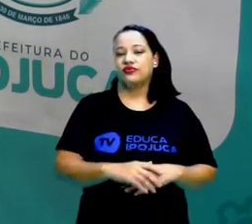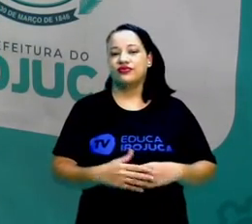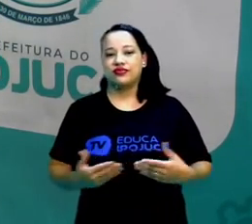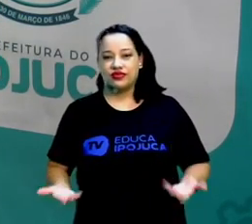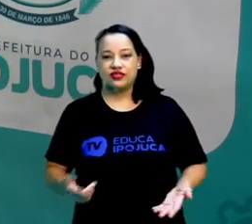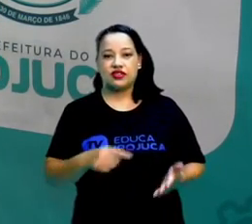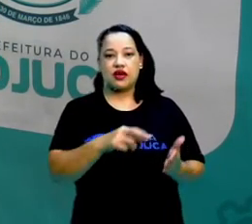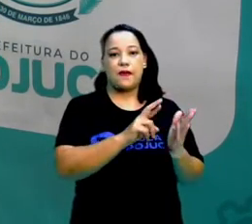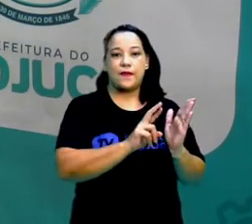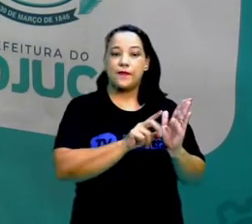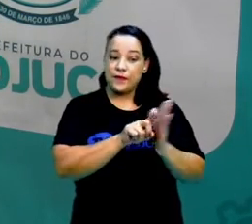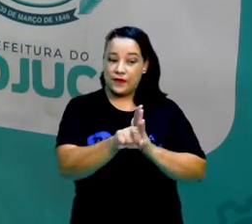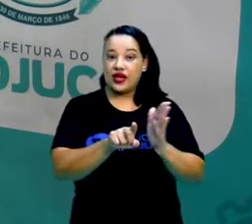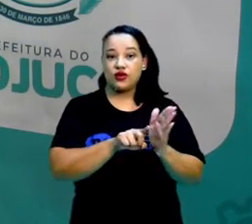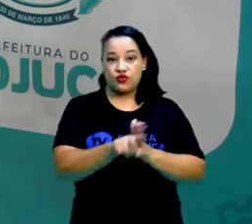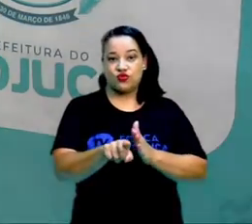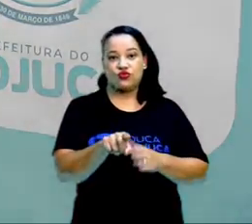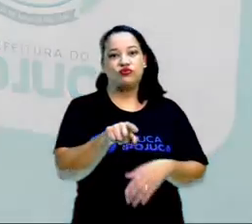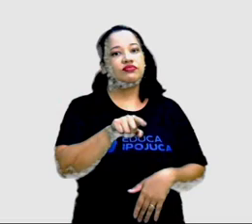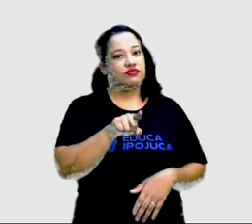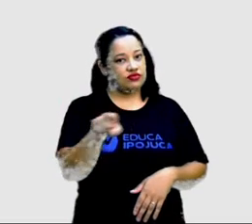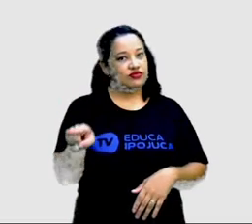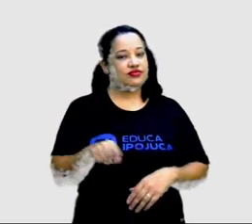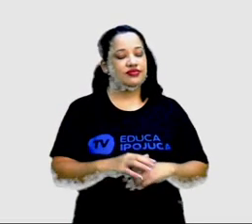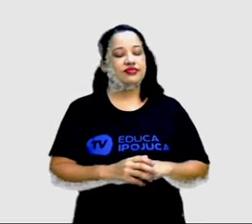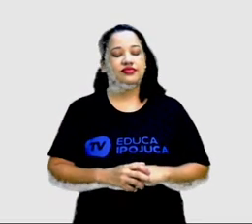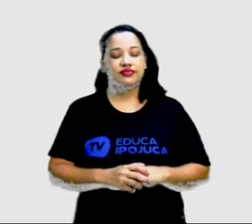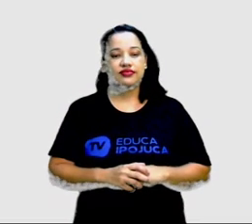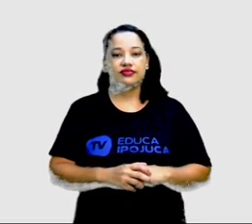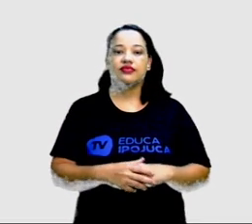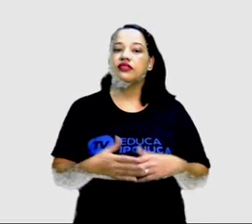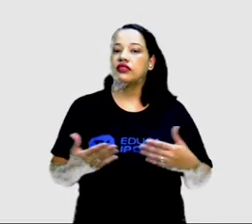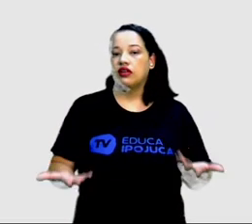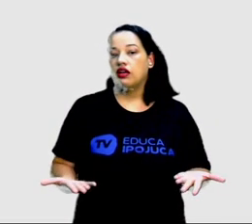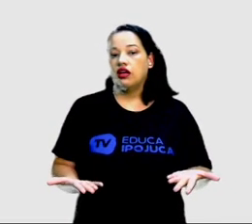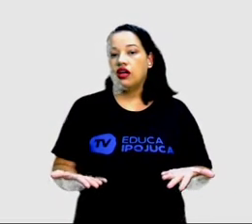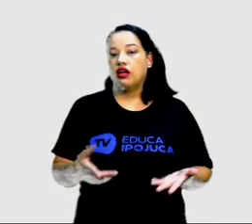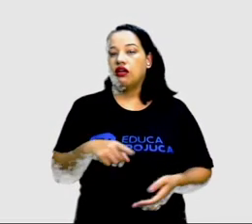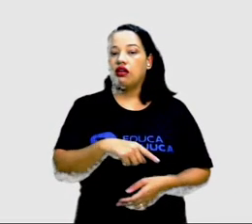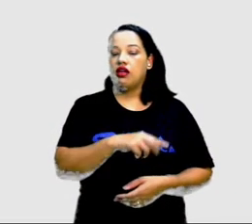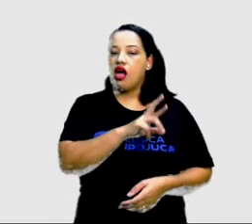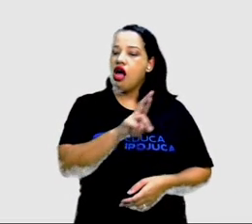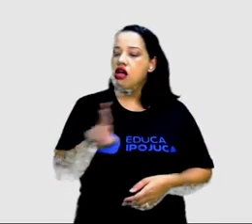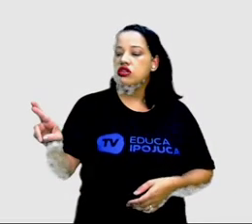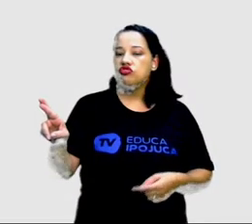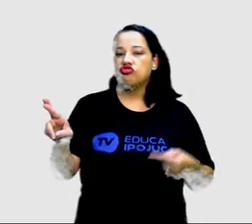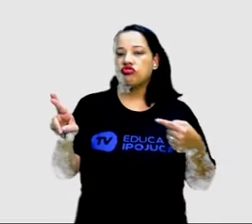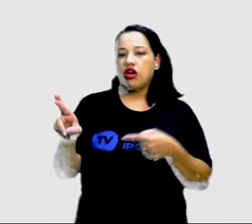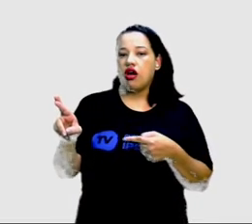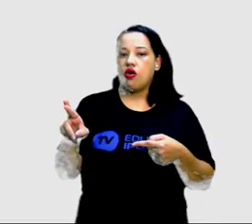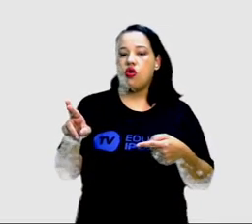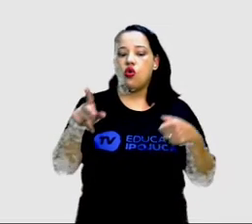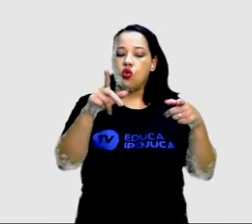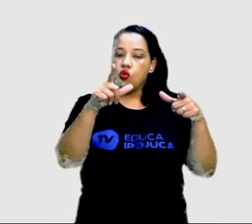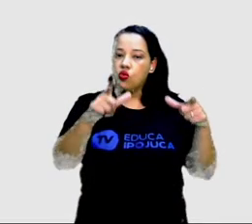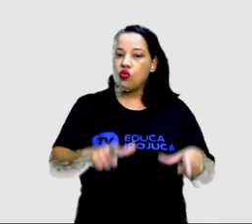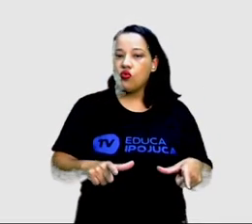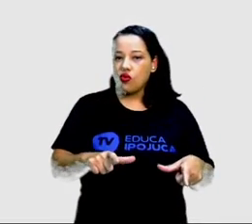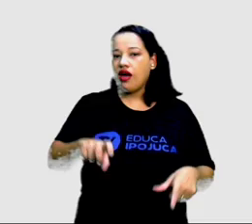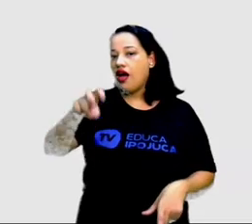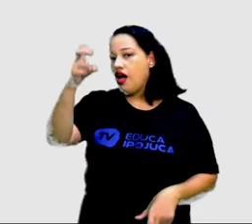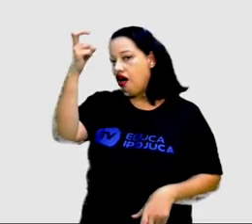a seguinte questão no caderno de vocês e como era a religião no Egito 15